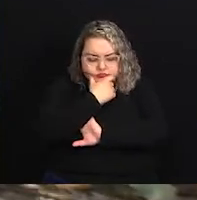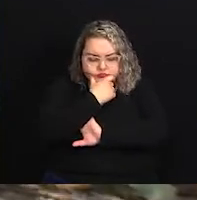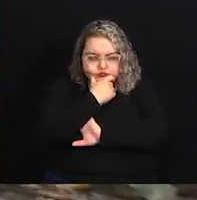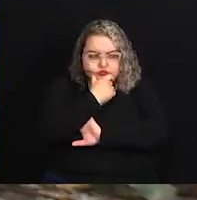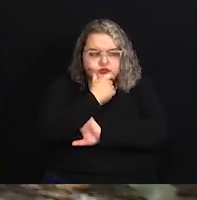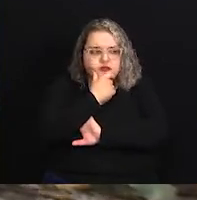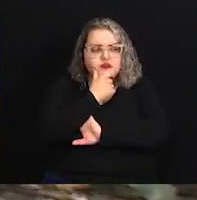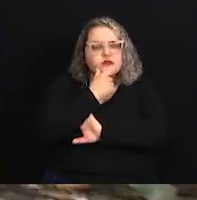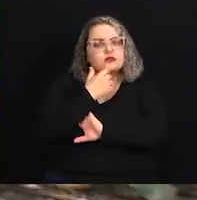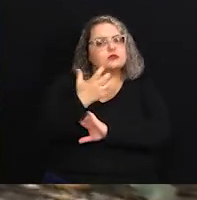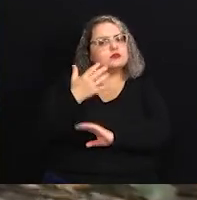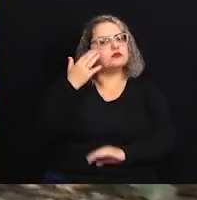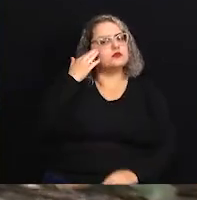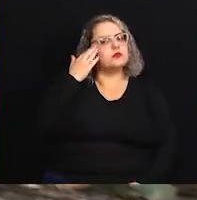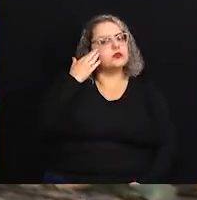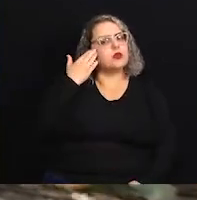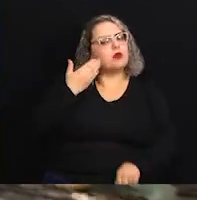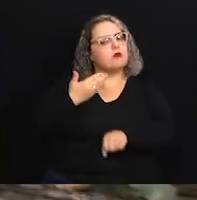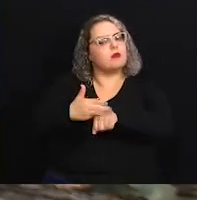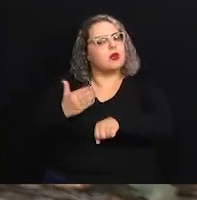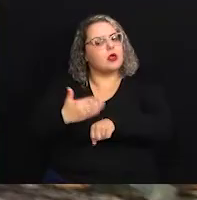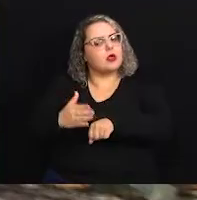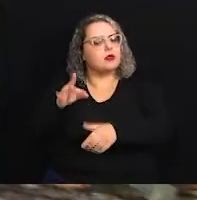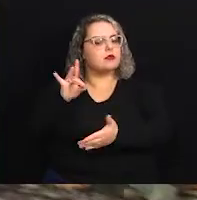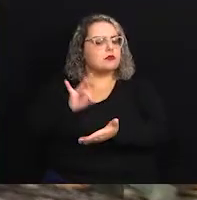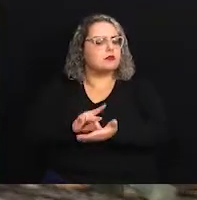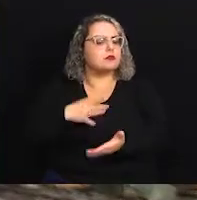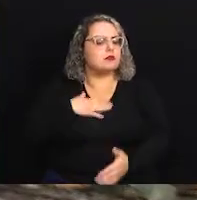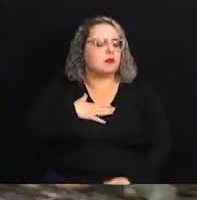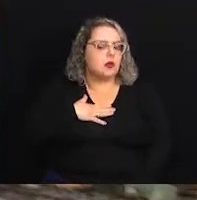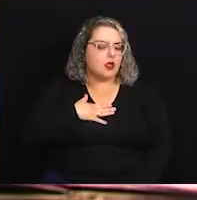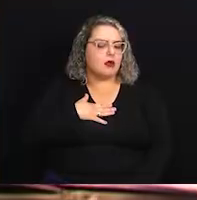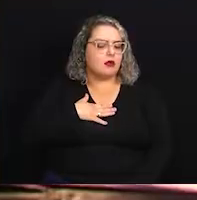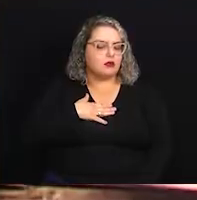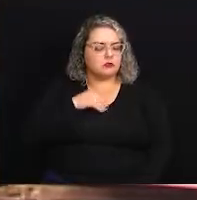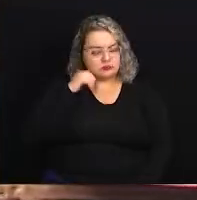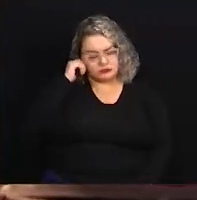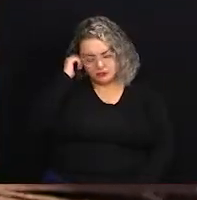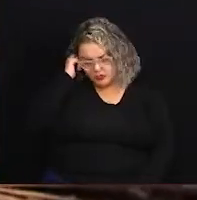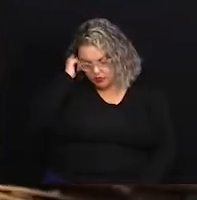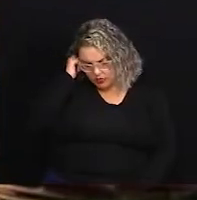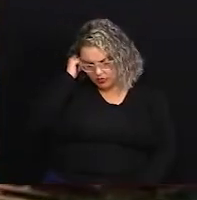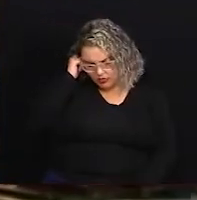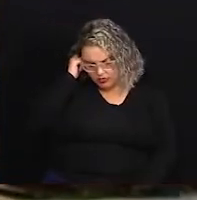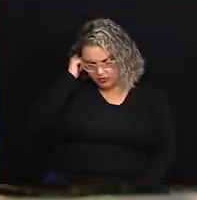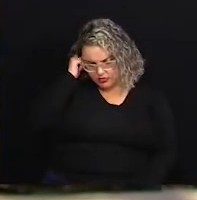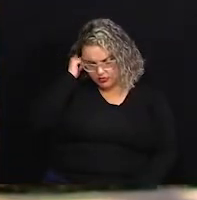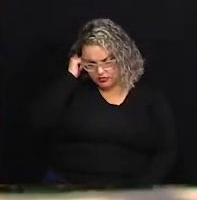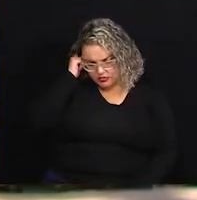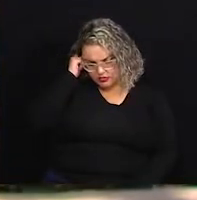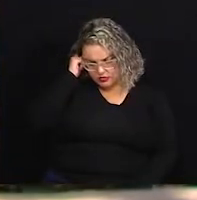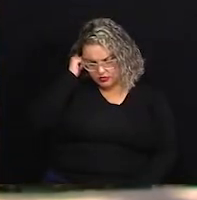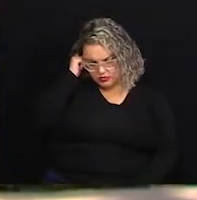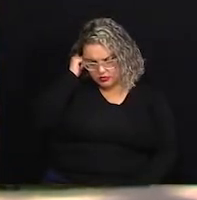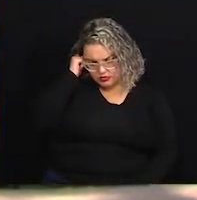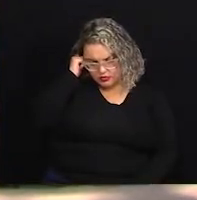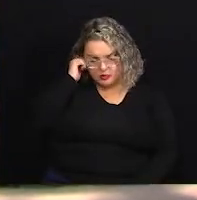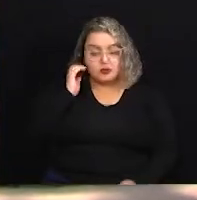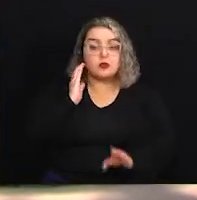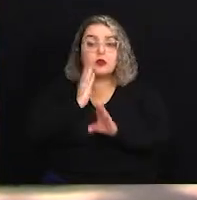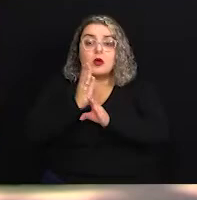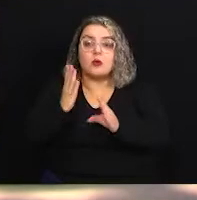quis entender e praticar aquilo dentro da minha realidade. E o primeiro passo que eu encontrei em busca